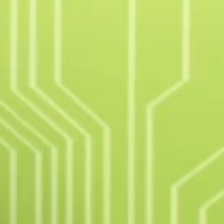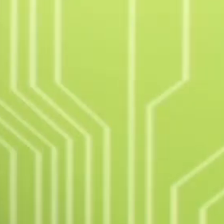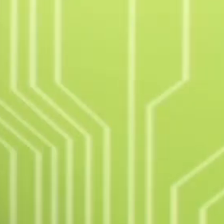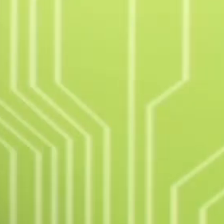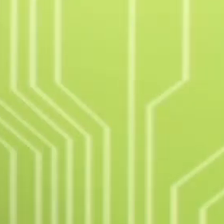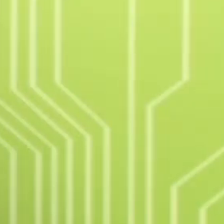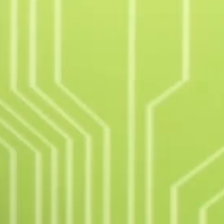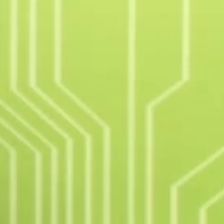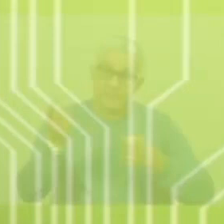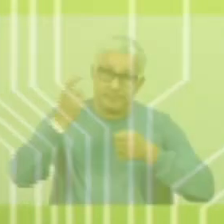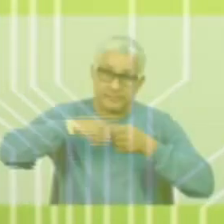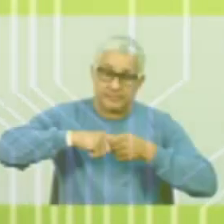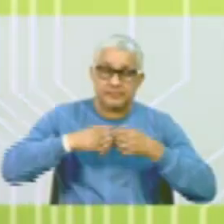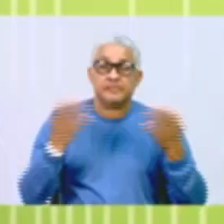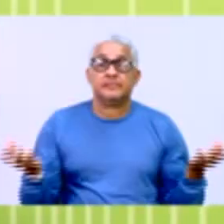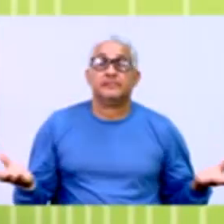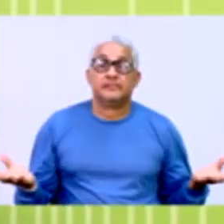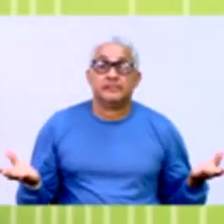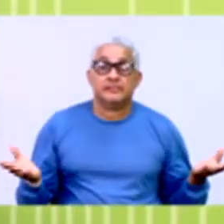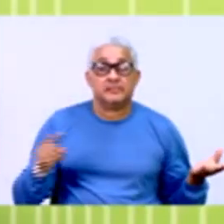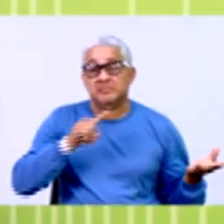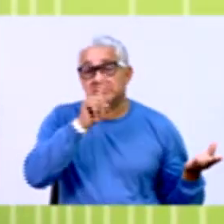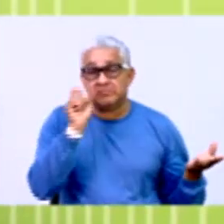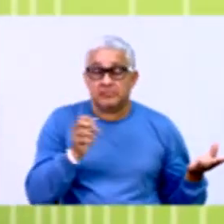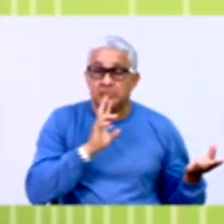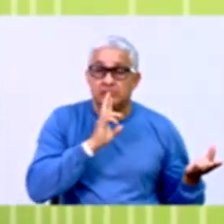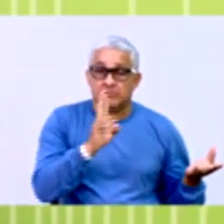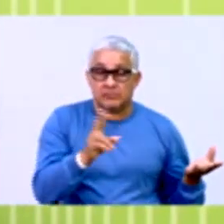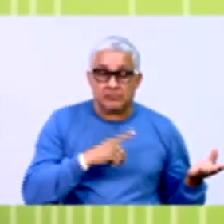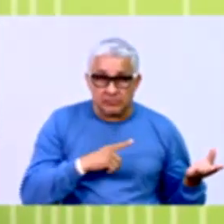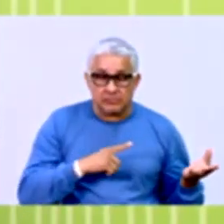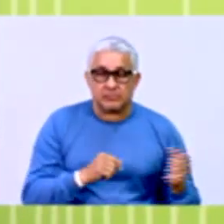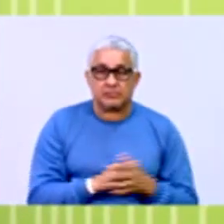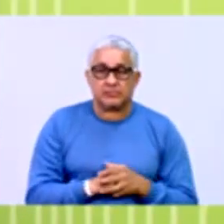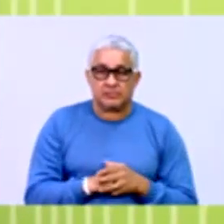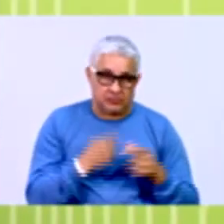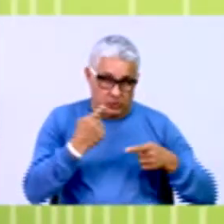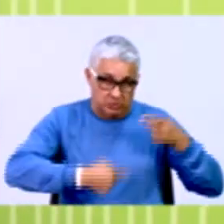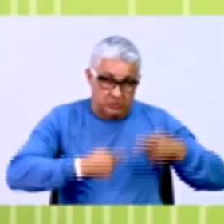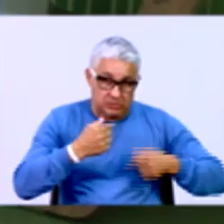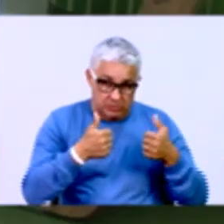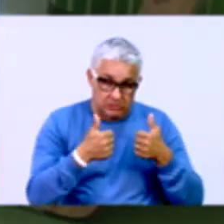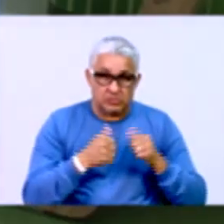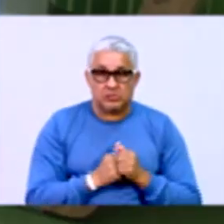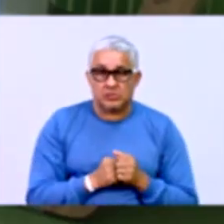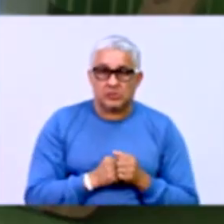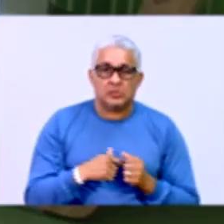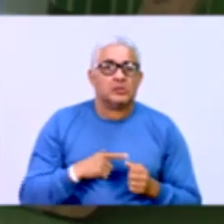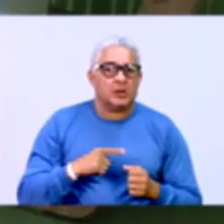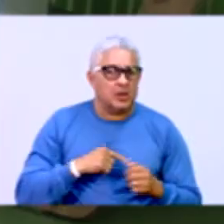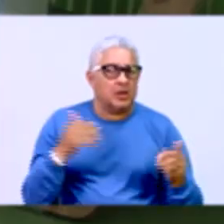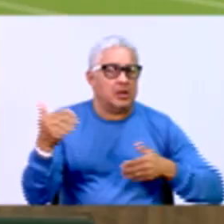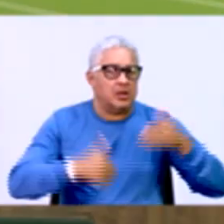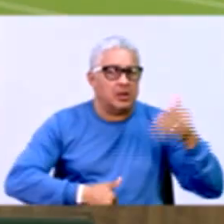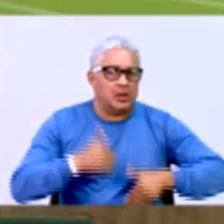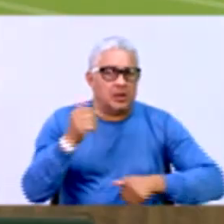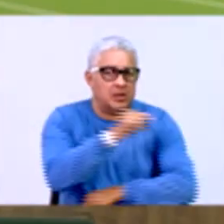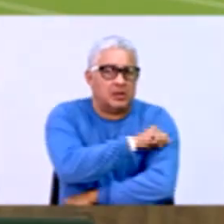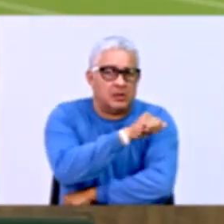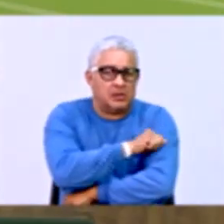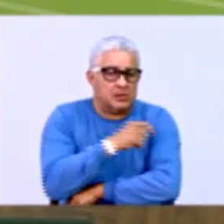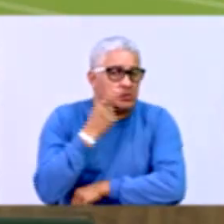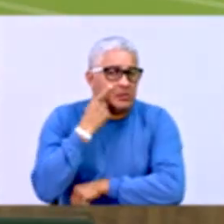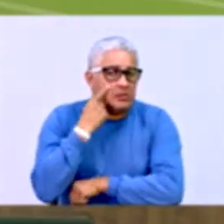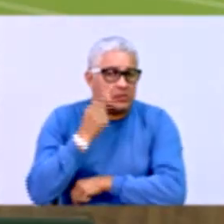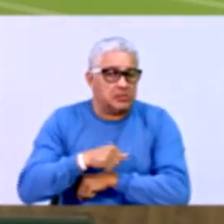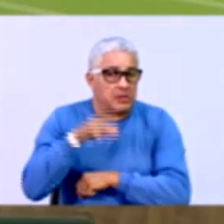Então, estamos de volta. E aí, responderam as perguntas? Vamos discutir, professor? Teve bastante participação aqui, vamos ver quem que participou